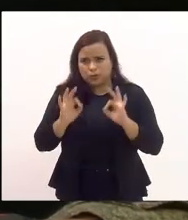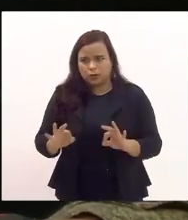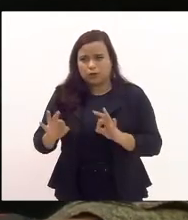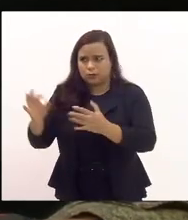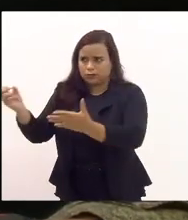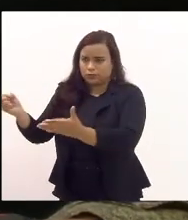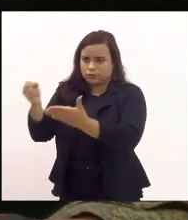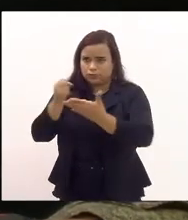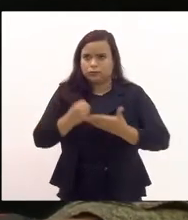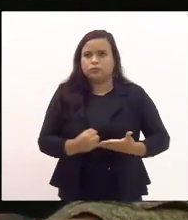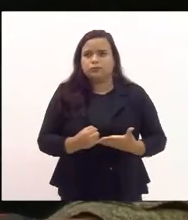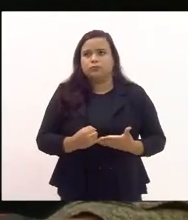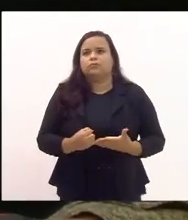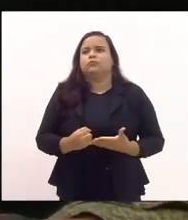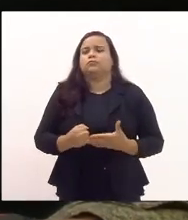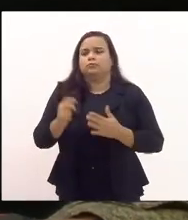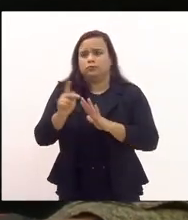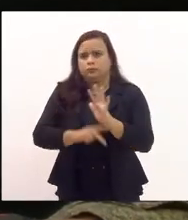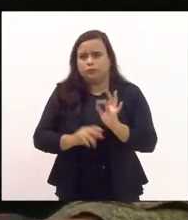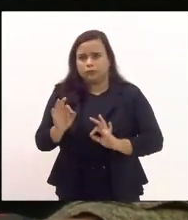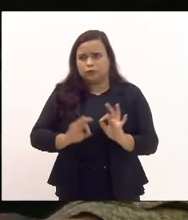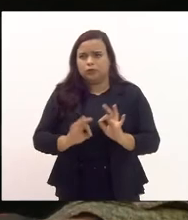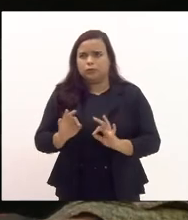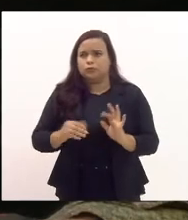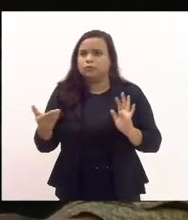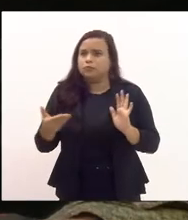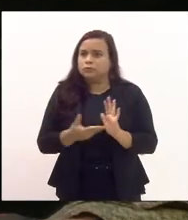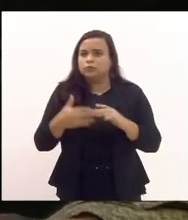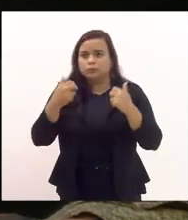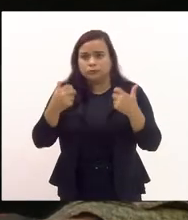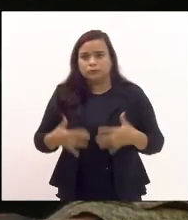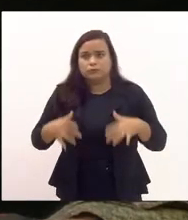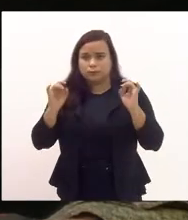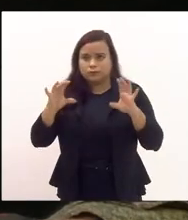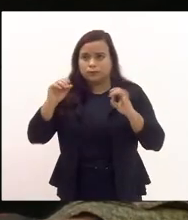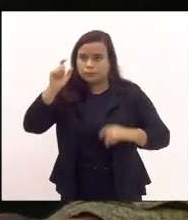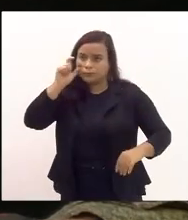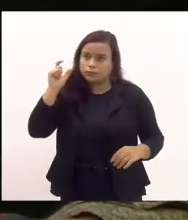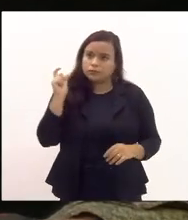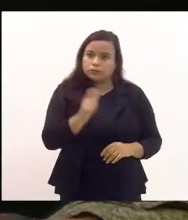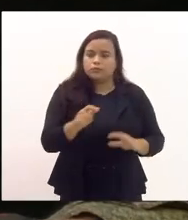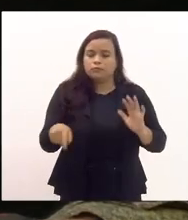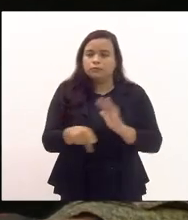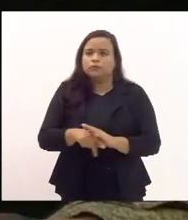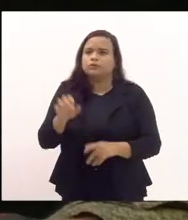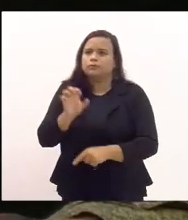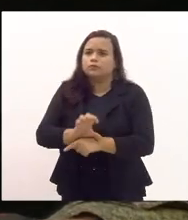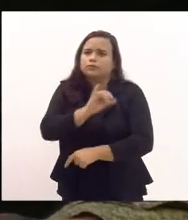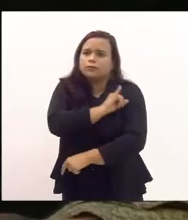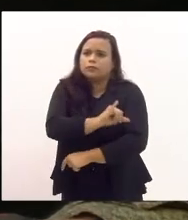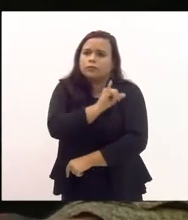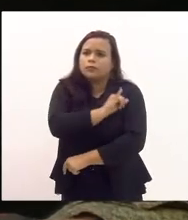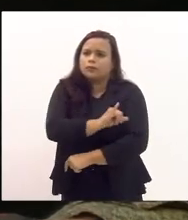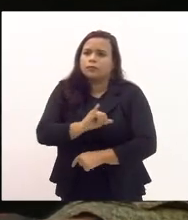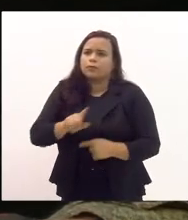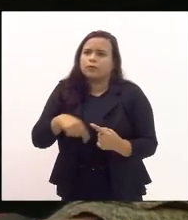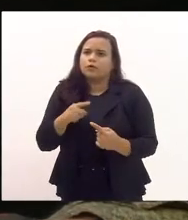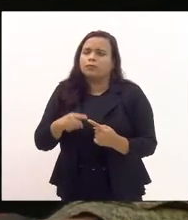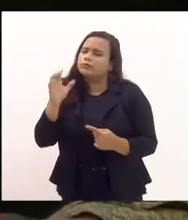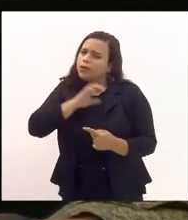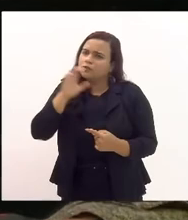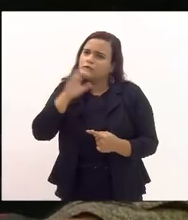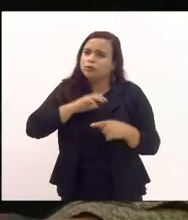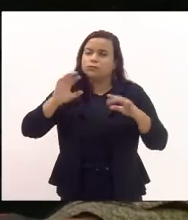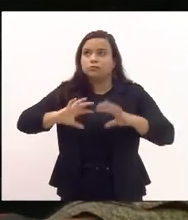vinda desse projeto a pauta esse projeto declara de especial interesse do Estado do Rio de Janeiro as